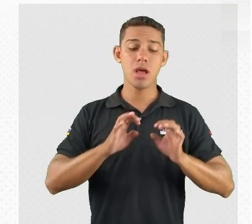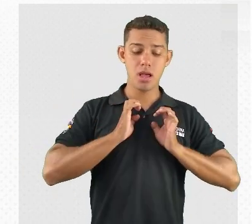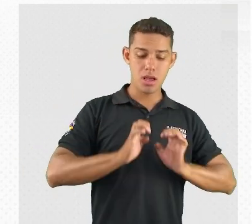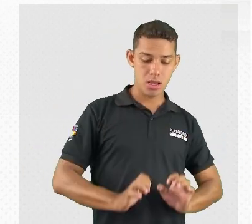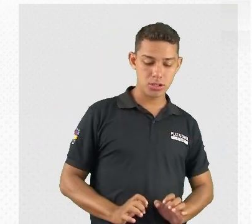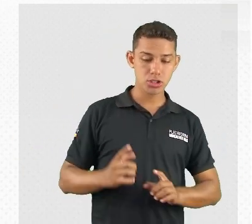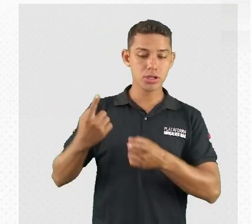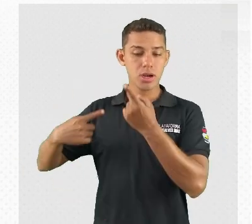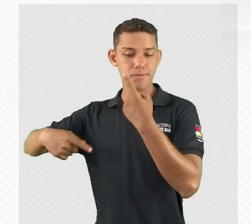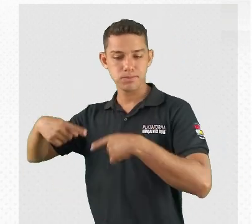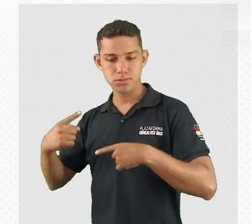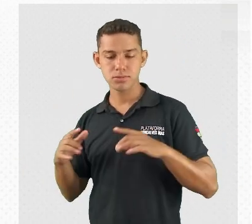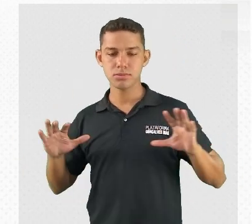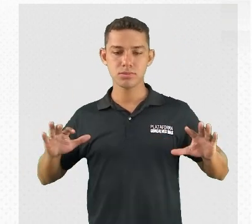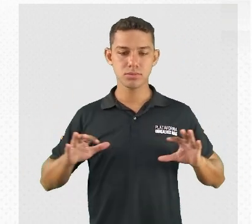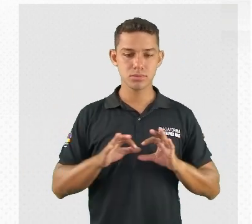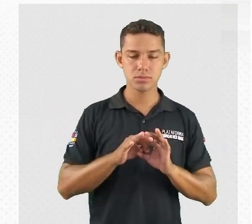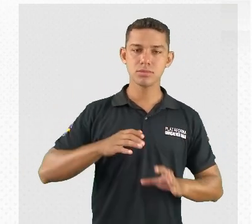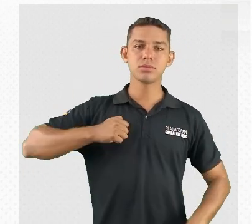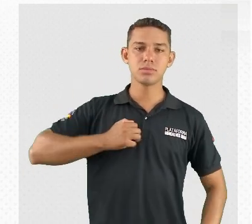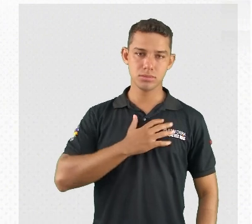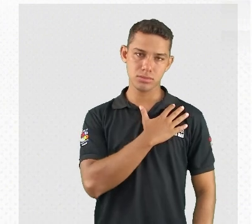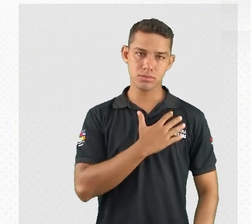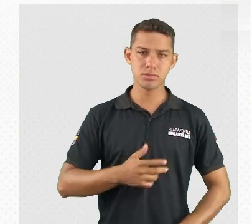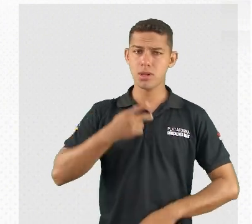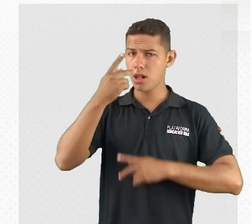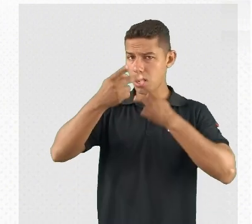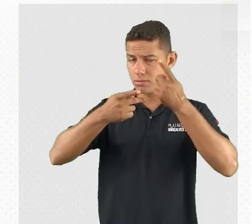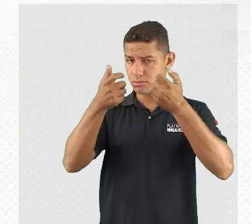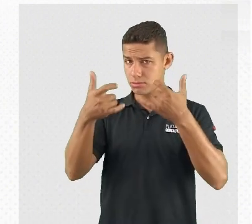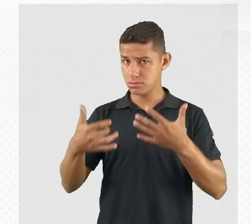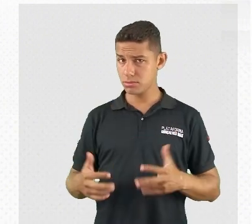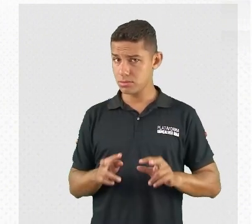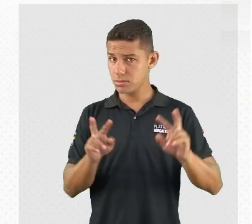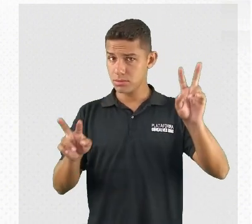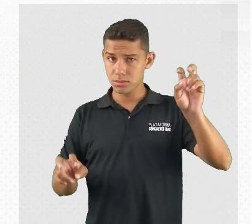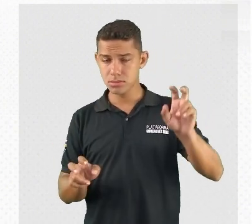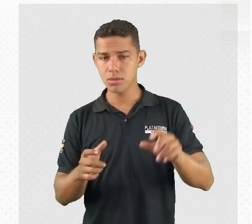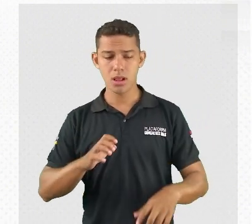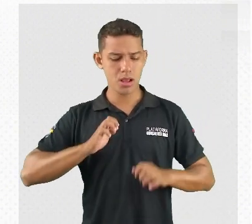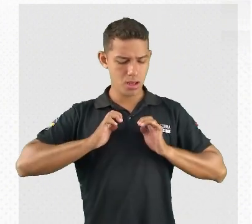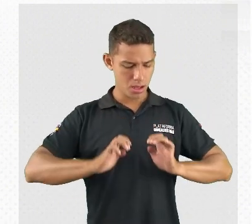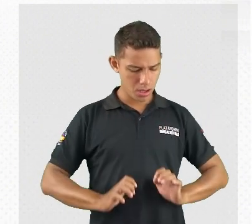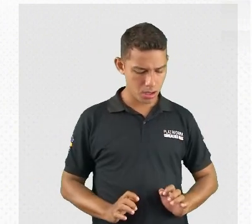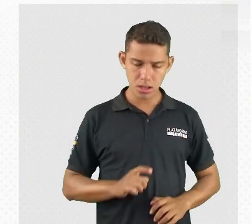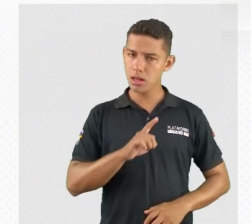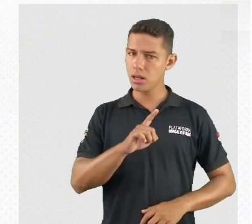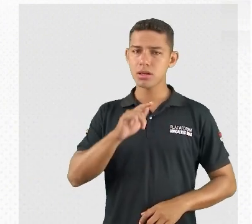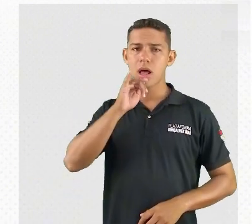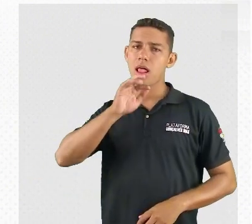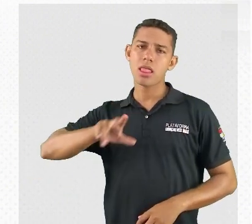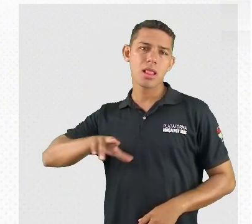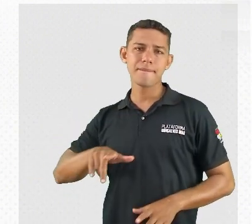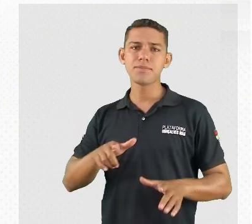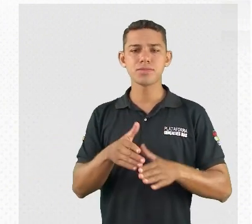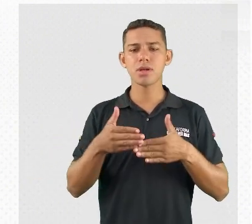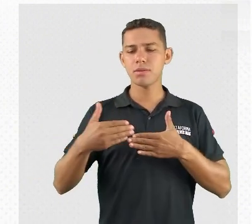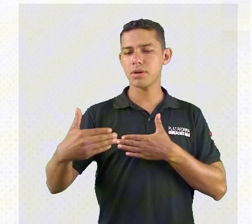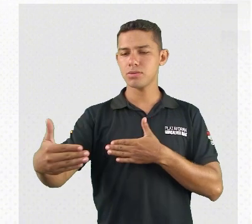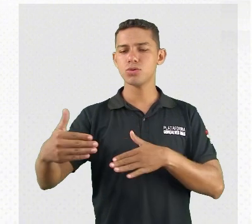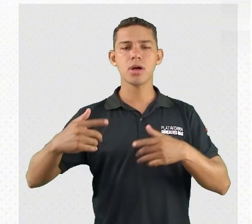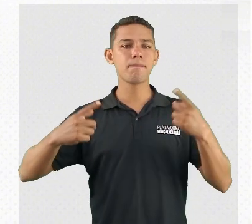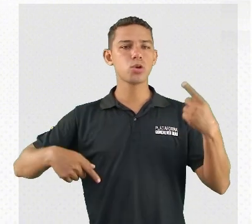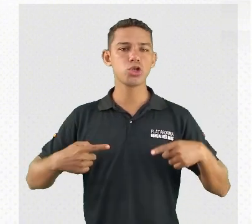e a política, né, no Aristóteles. E ele diz o seguinte, que a ética ela não é outra coisa que não um prolongamento da